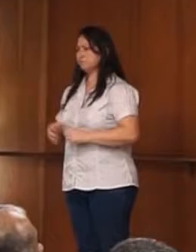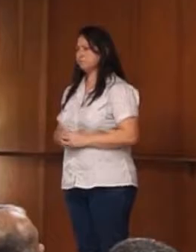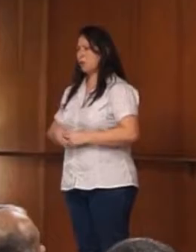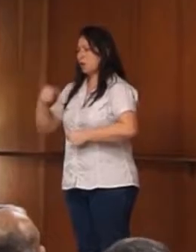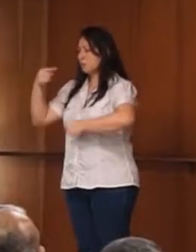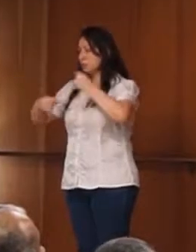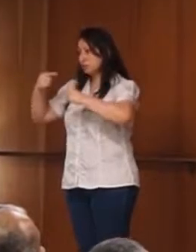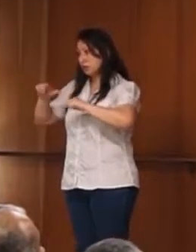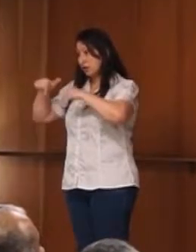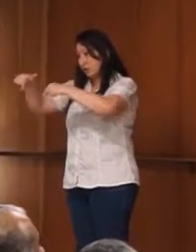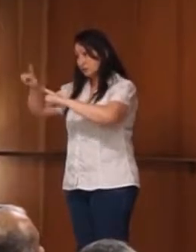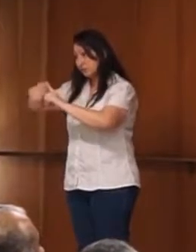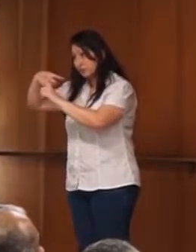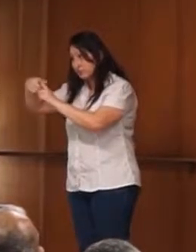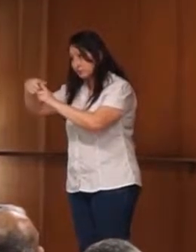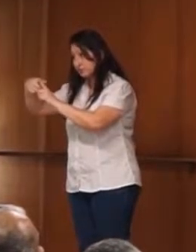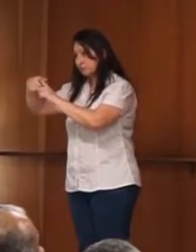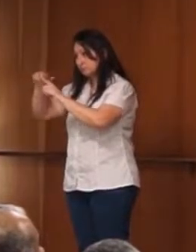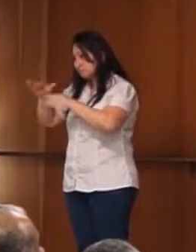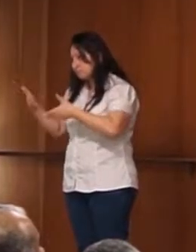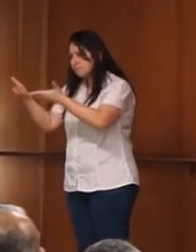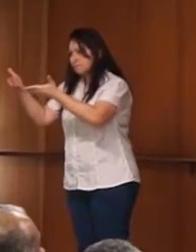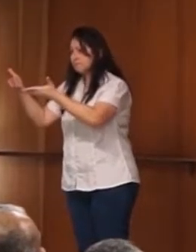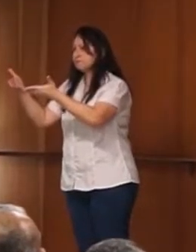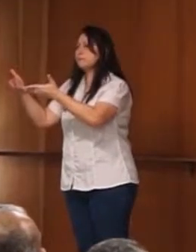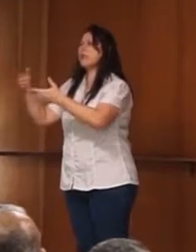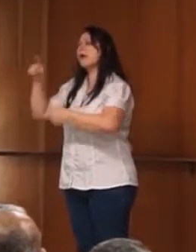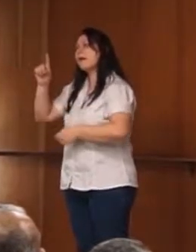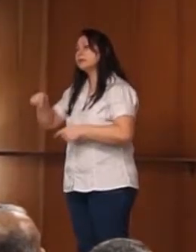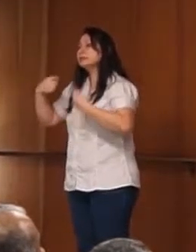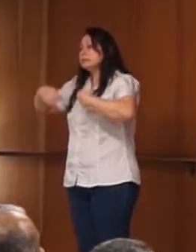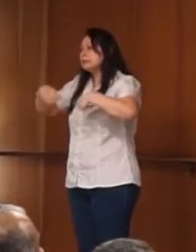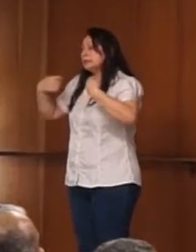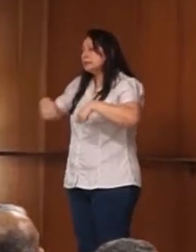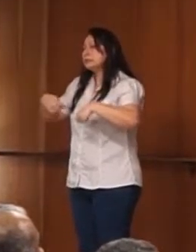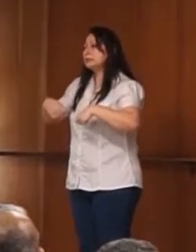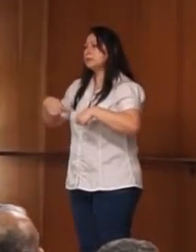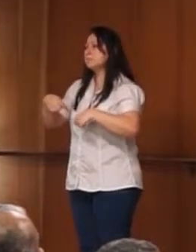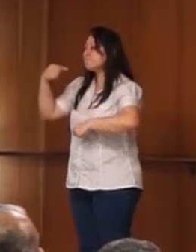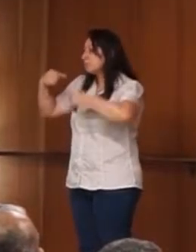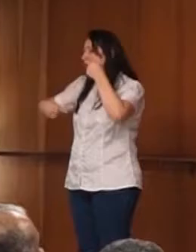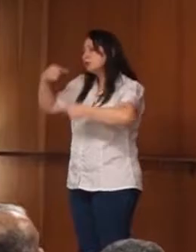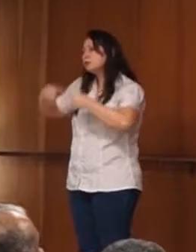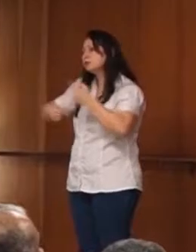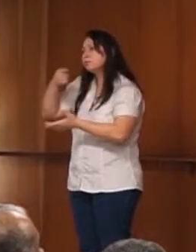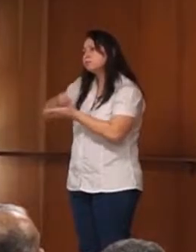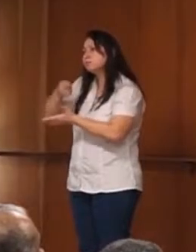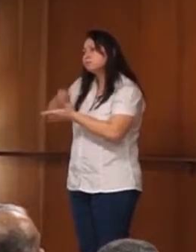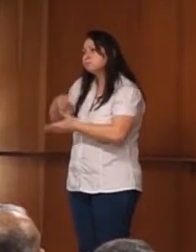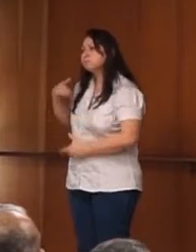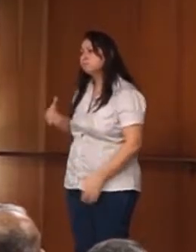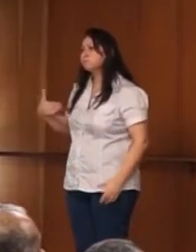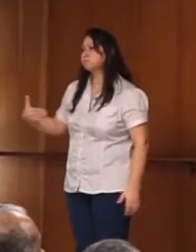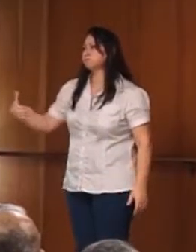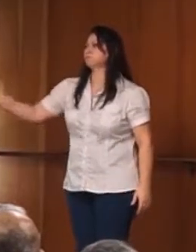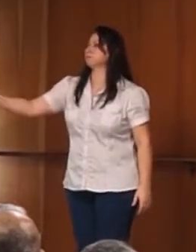políticas de ação afirmativa é a necessidade de políticas de permanência. Isso, em se